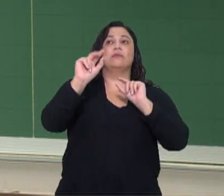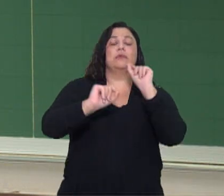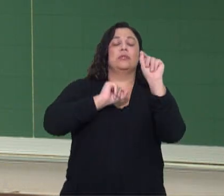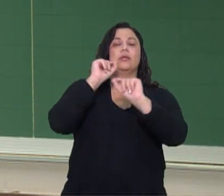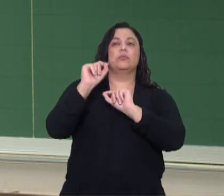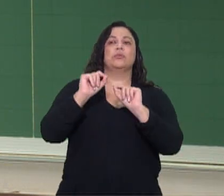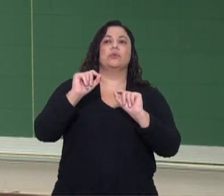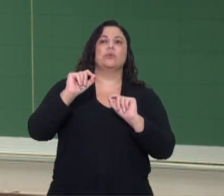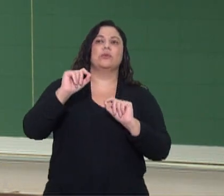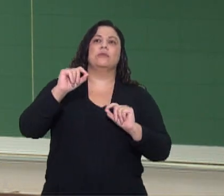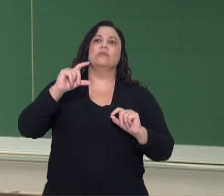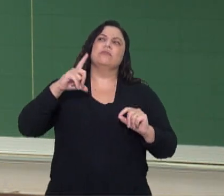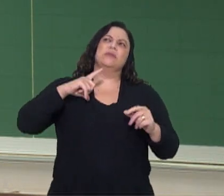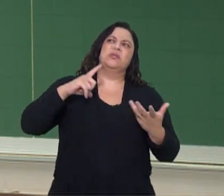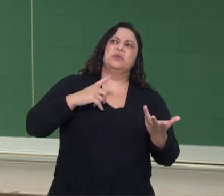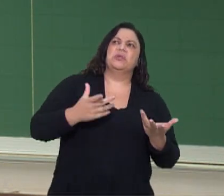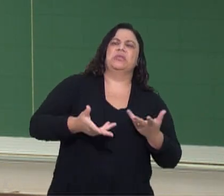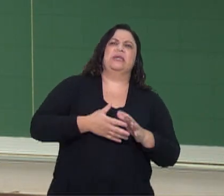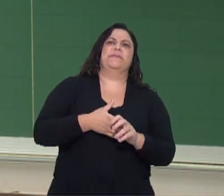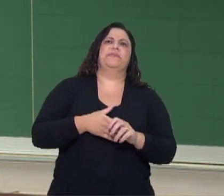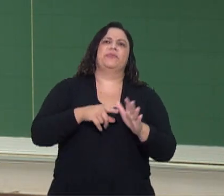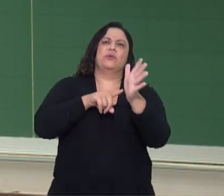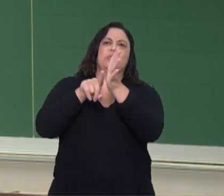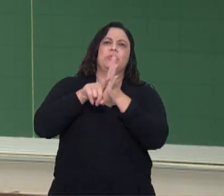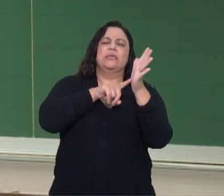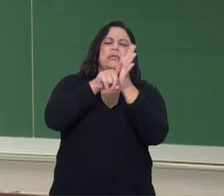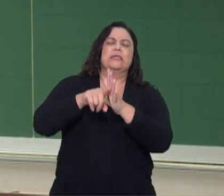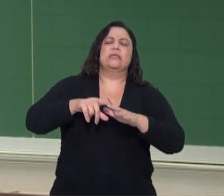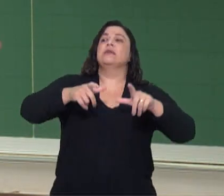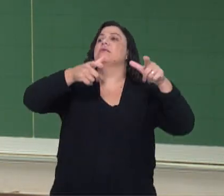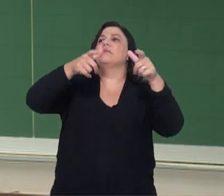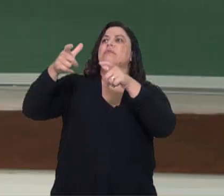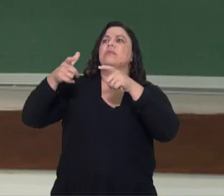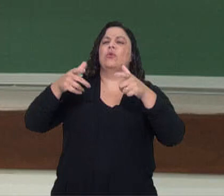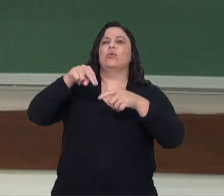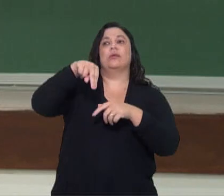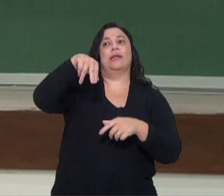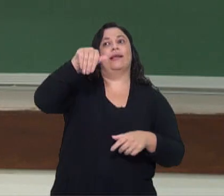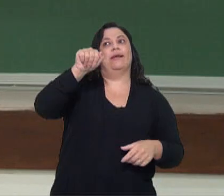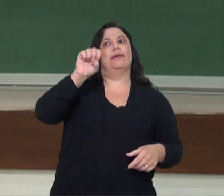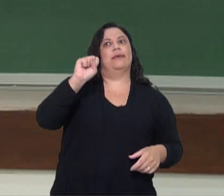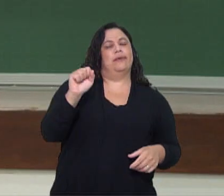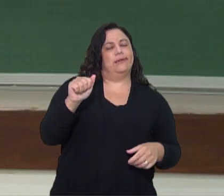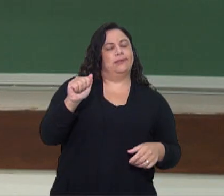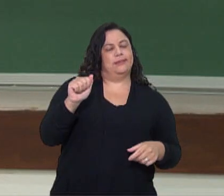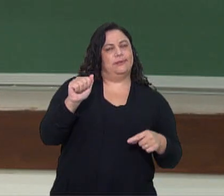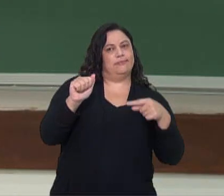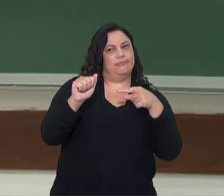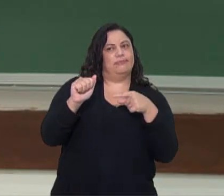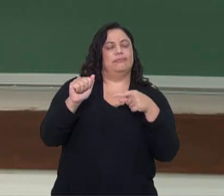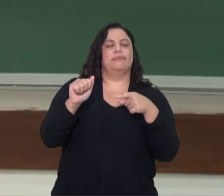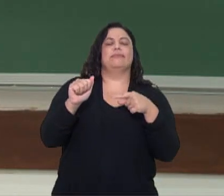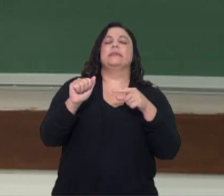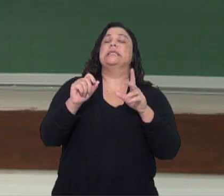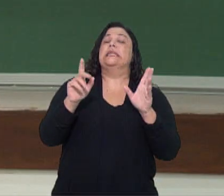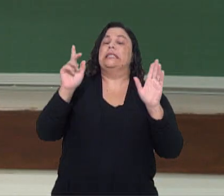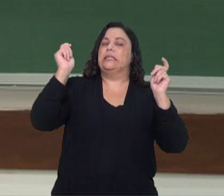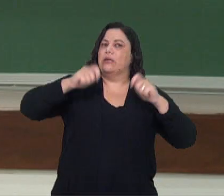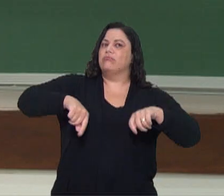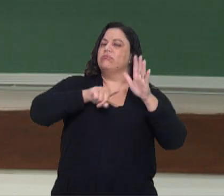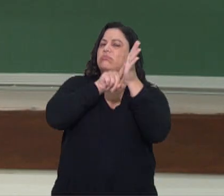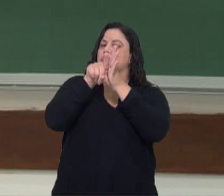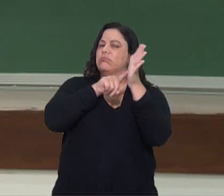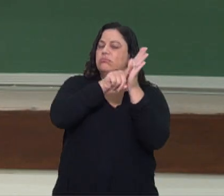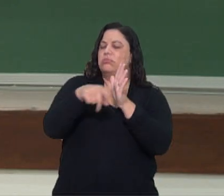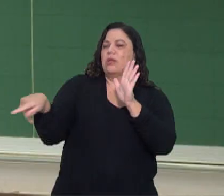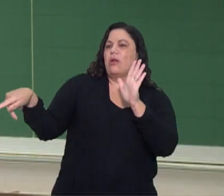tinha algumas falas de pesquisadores. E aonde que foi feita essa notícia? Na NASA. Então as pesquisas foram feitas por cientistas da